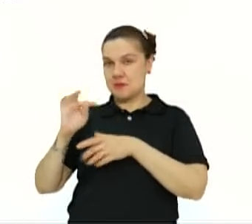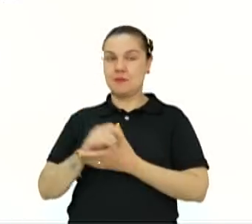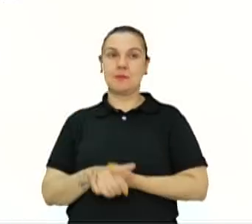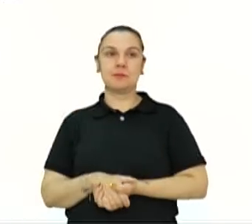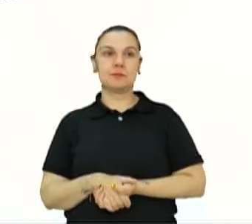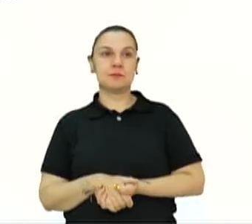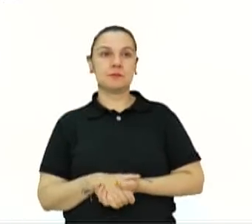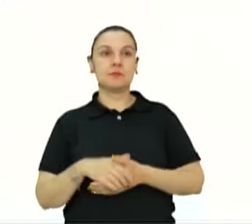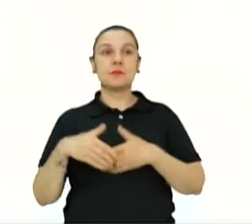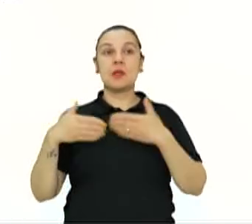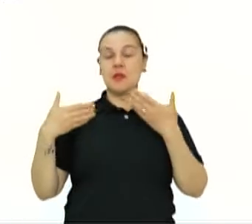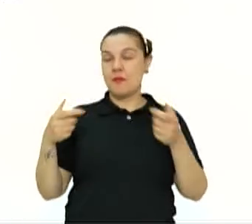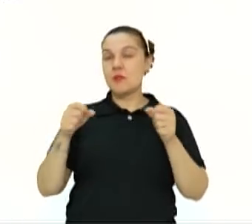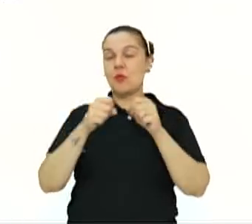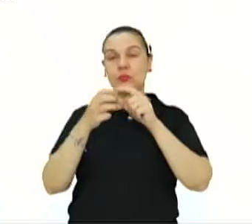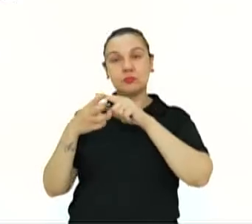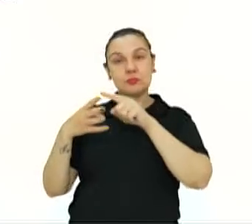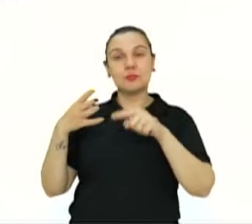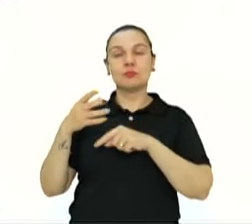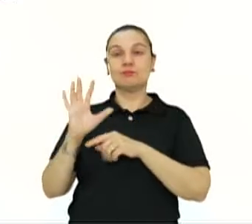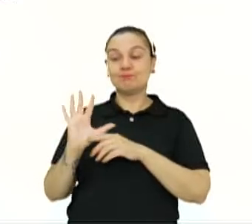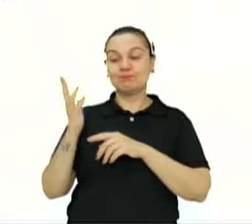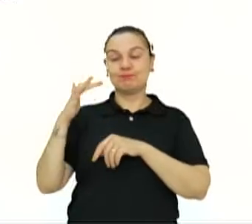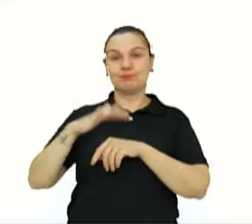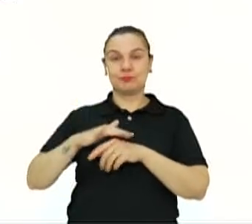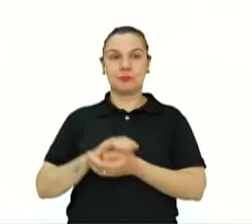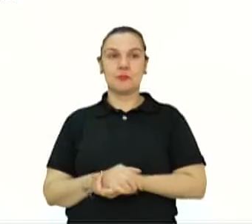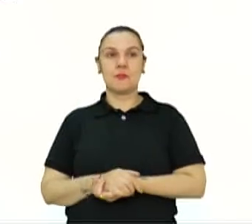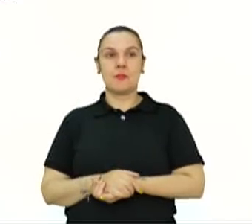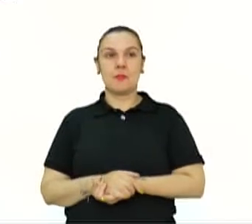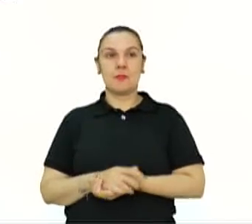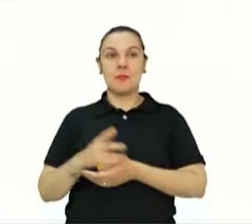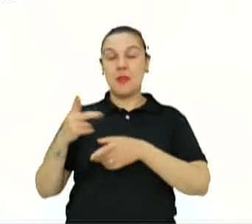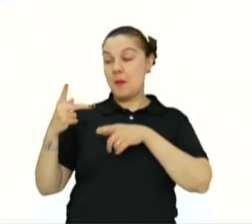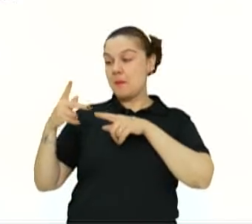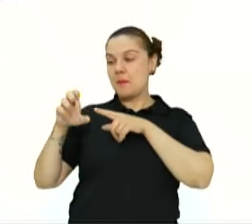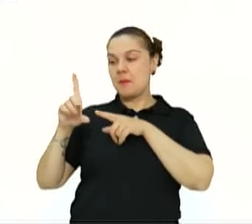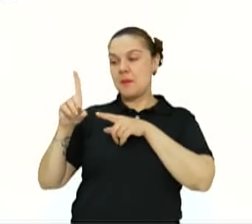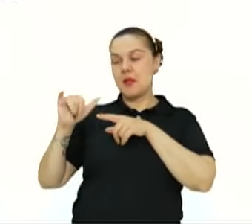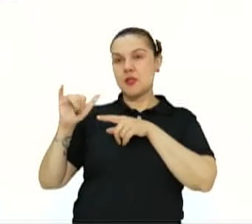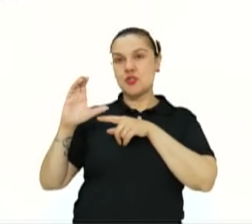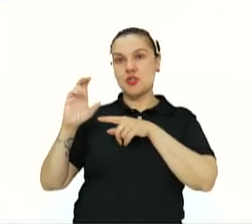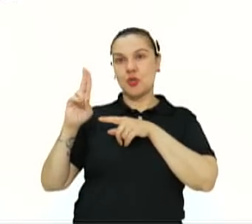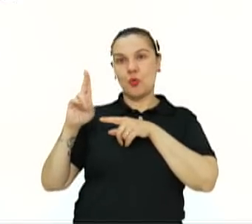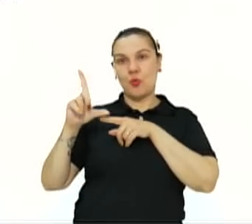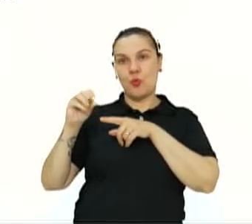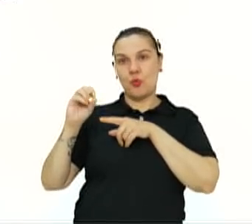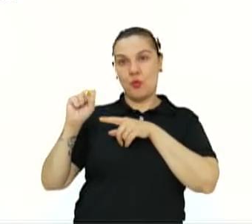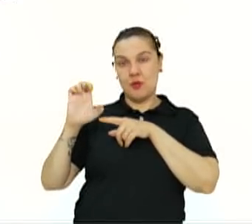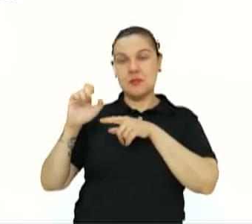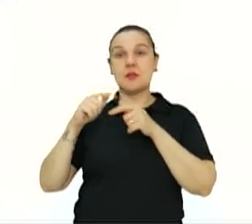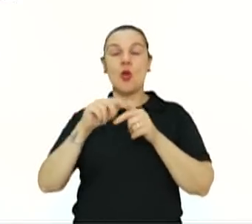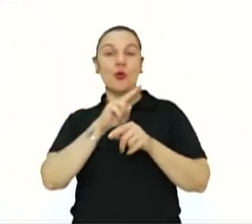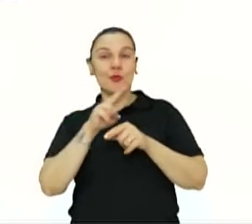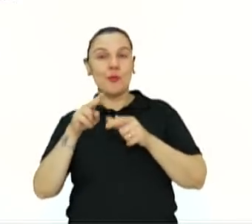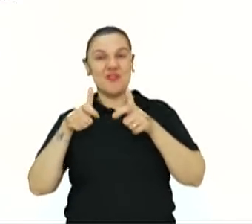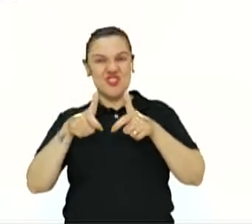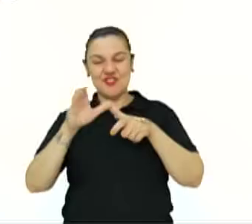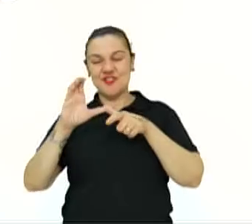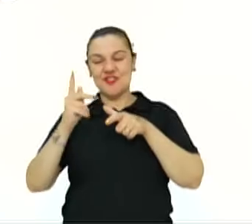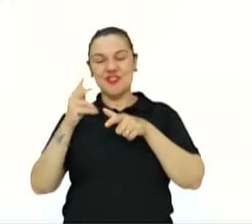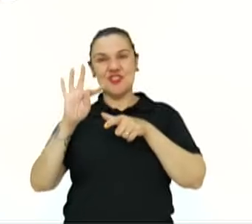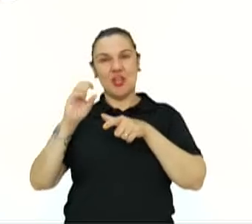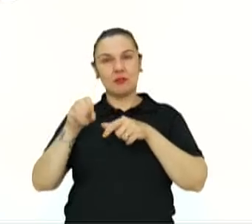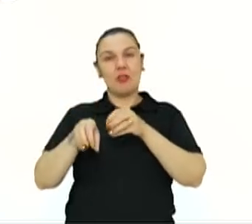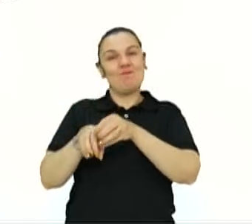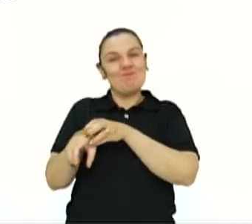são causadas por outros agentes patogênicos. Falamos da pediculose, que é o famoso chato, o bichinho lá que